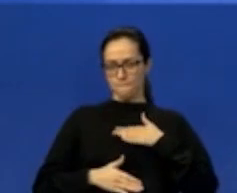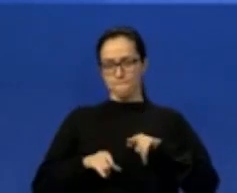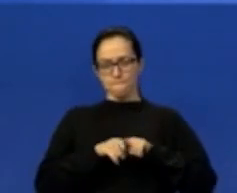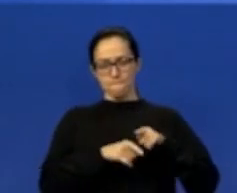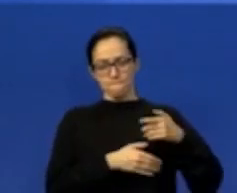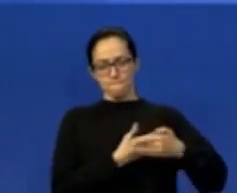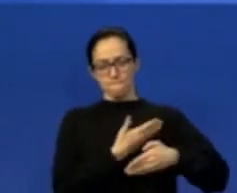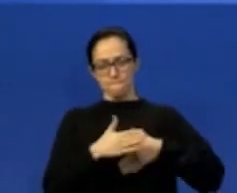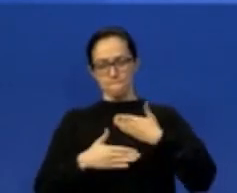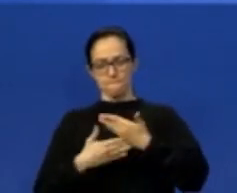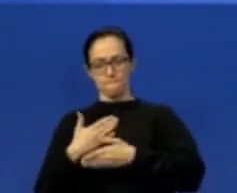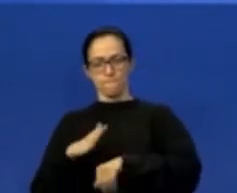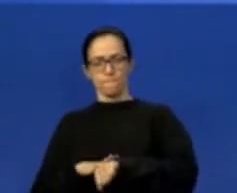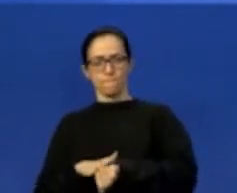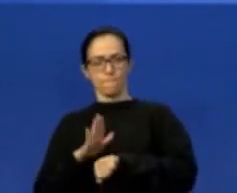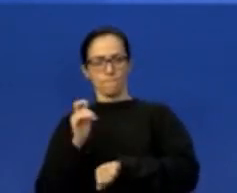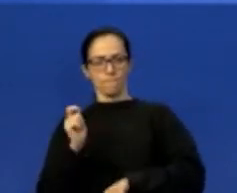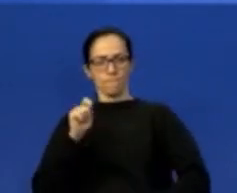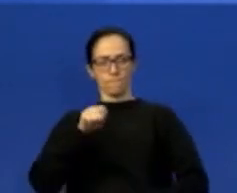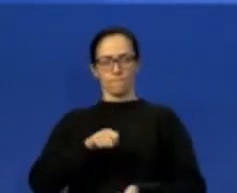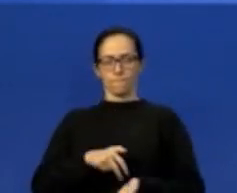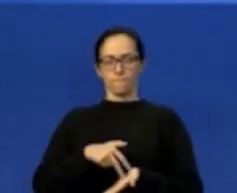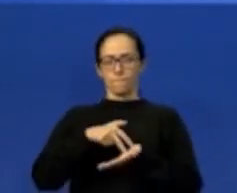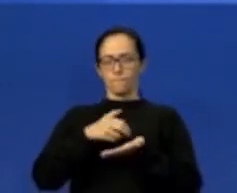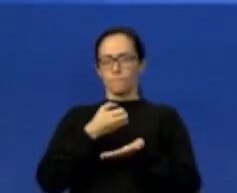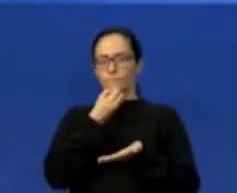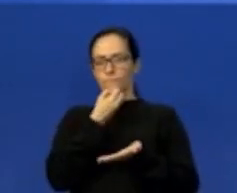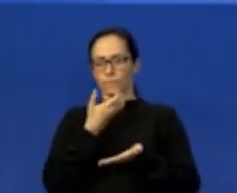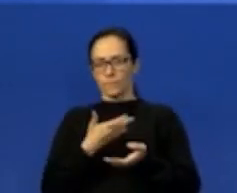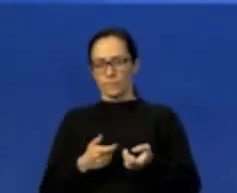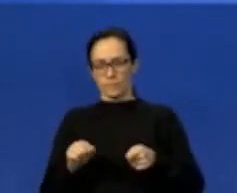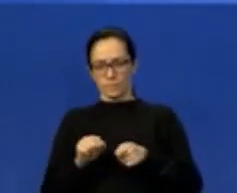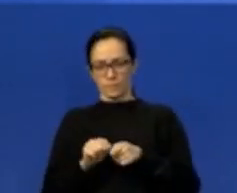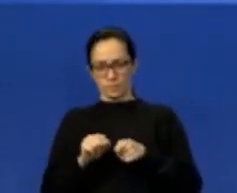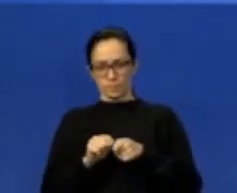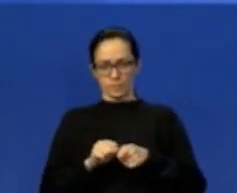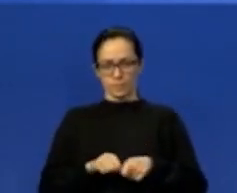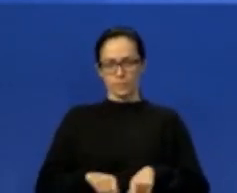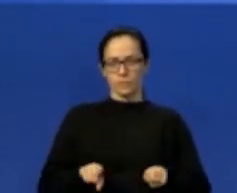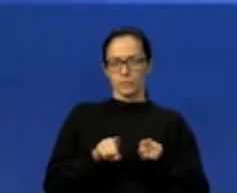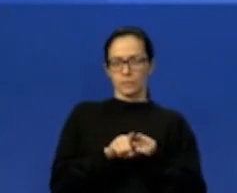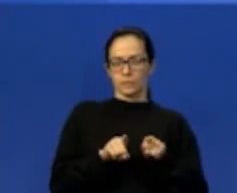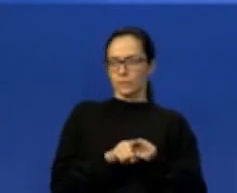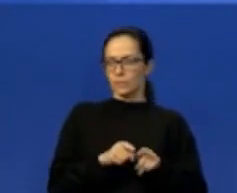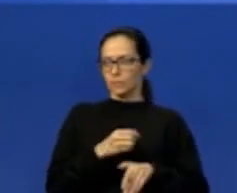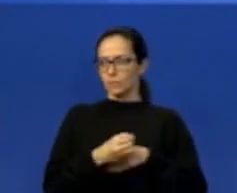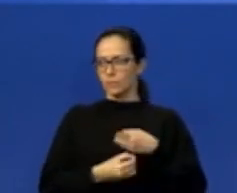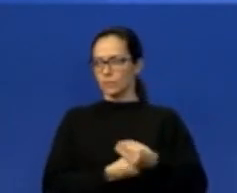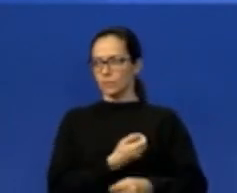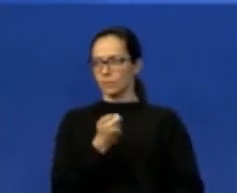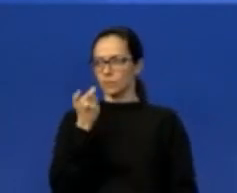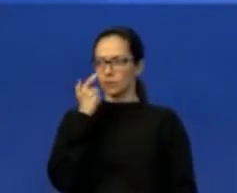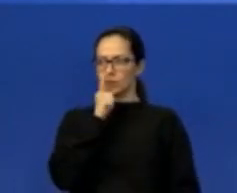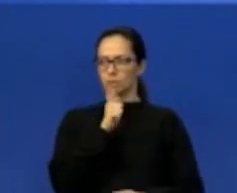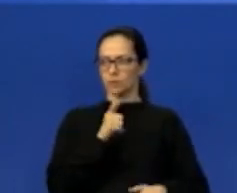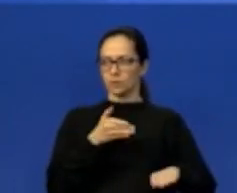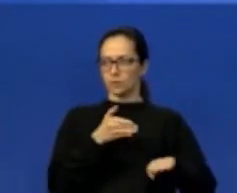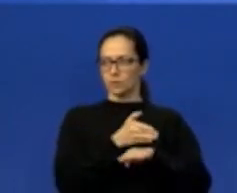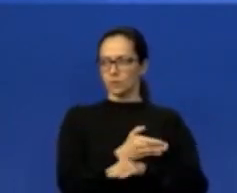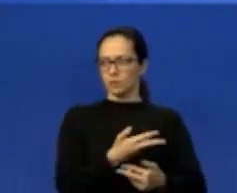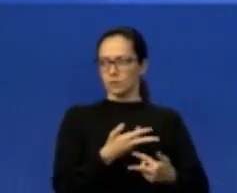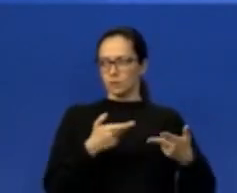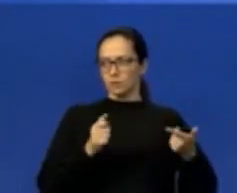ações, vai melhorar o seu equilíbrio, vai melhorar o quanto você pode agir em